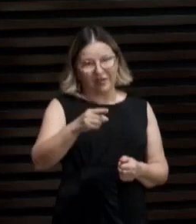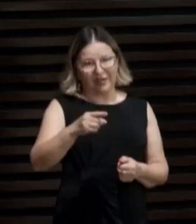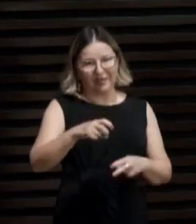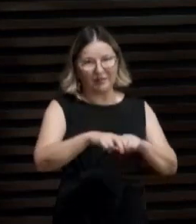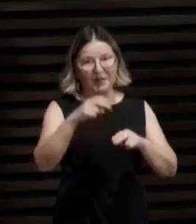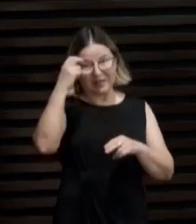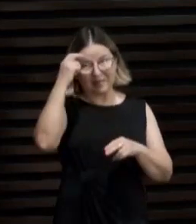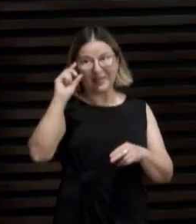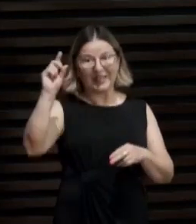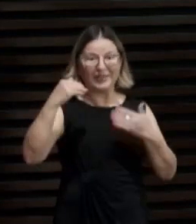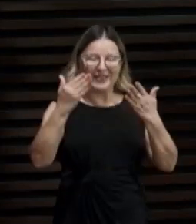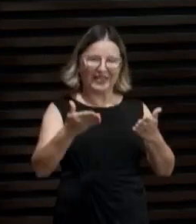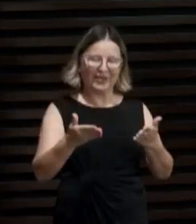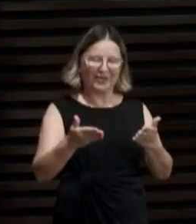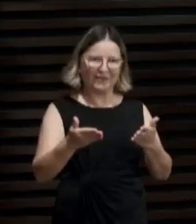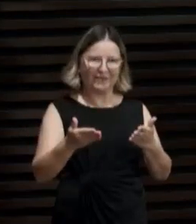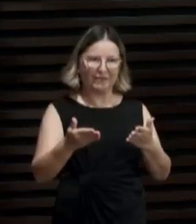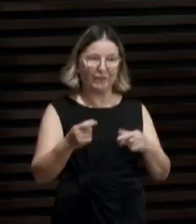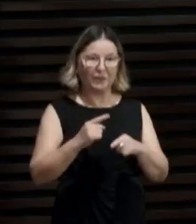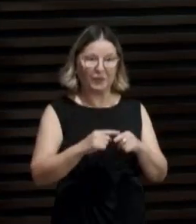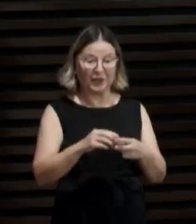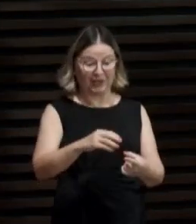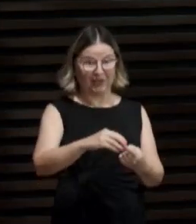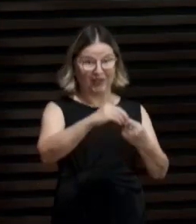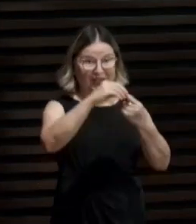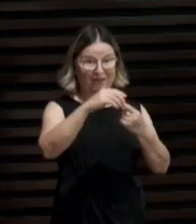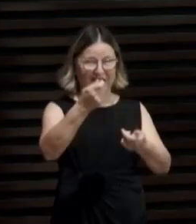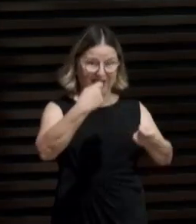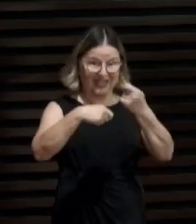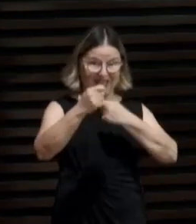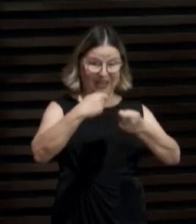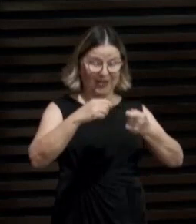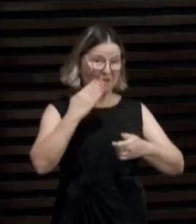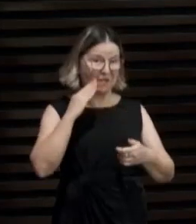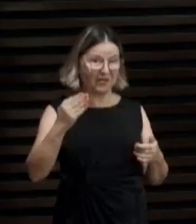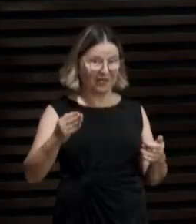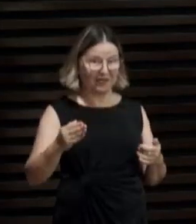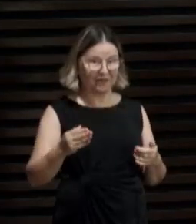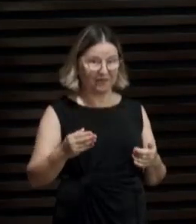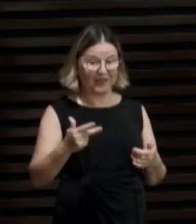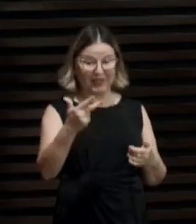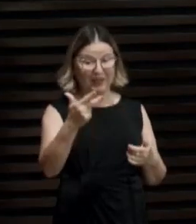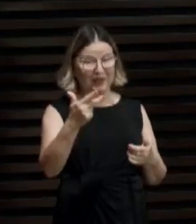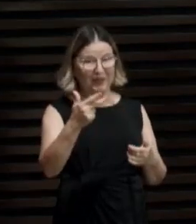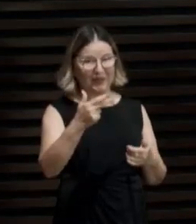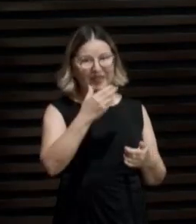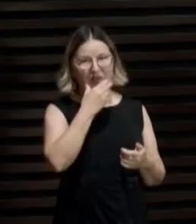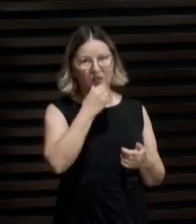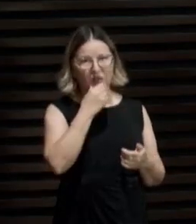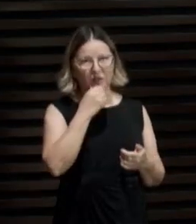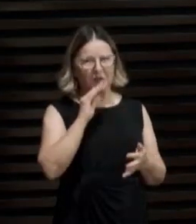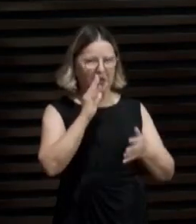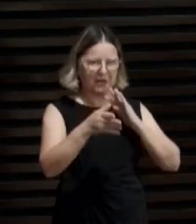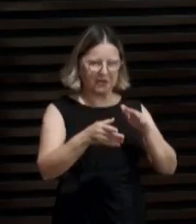foram constituídos dos negócios da província da Babilônia, e estes homens foram acusados que eles não